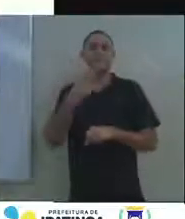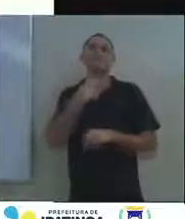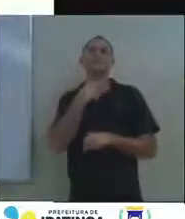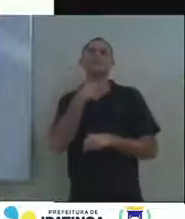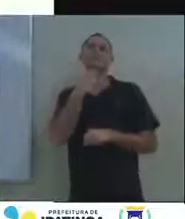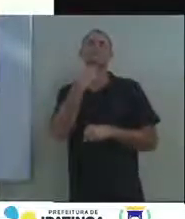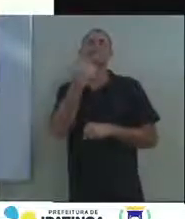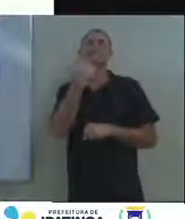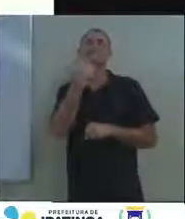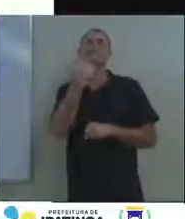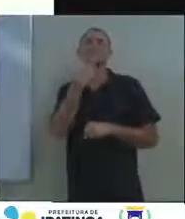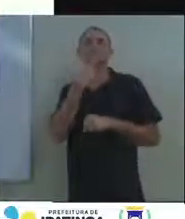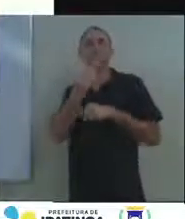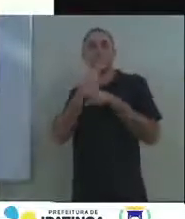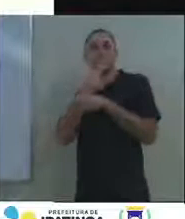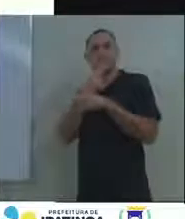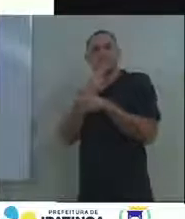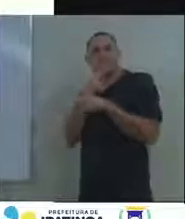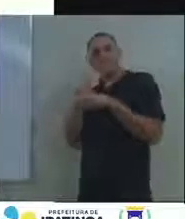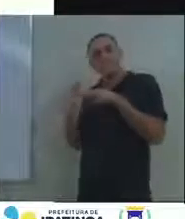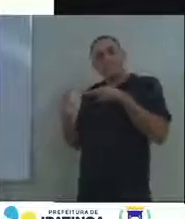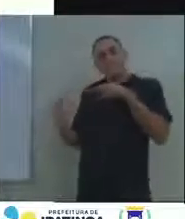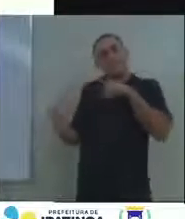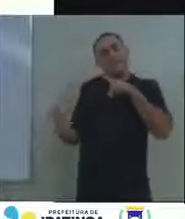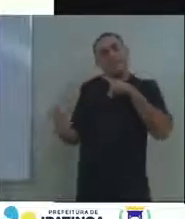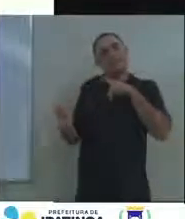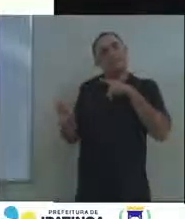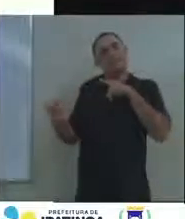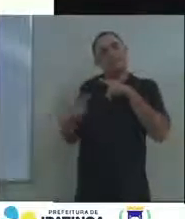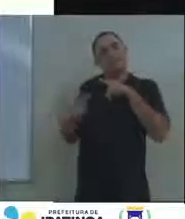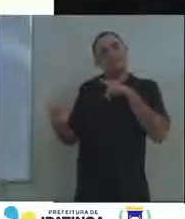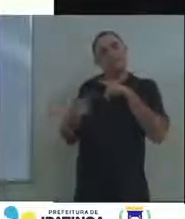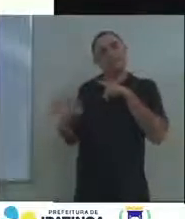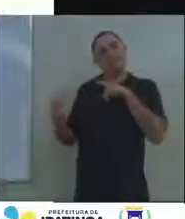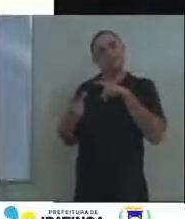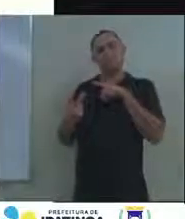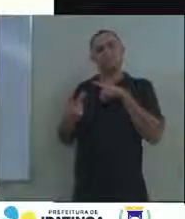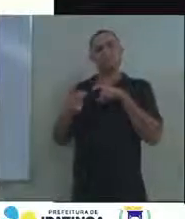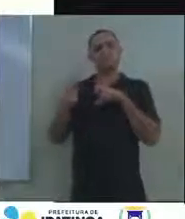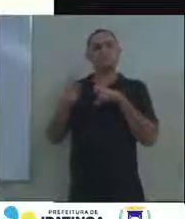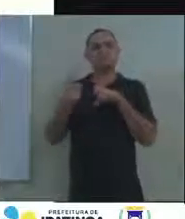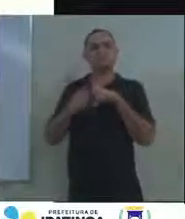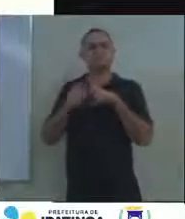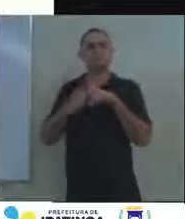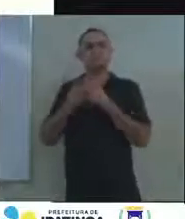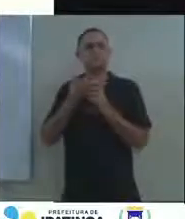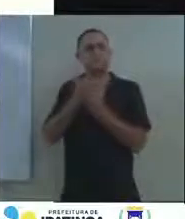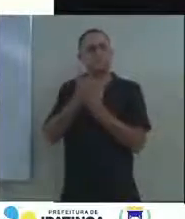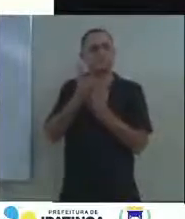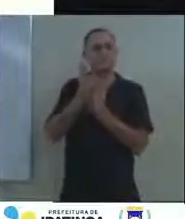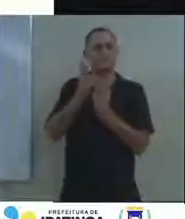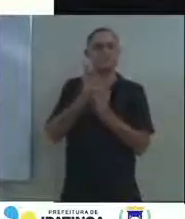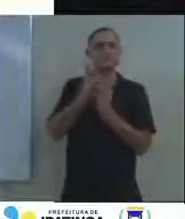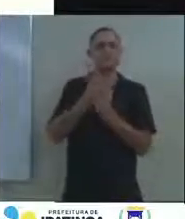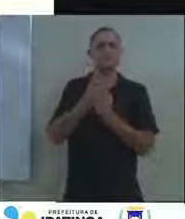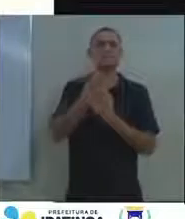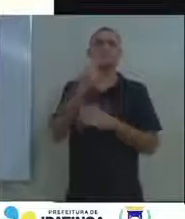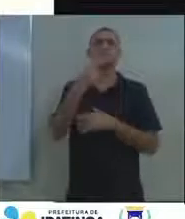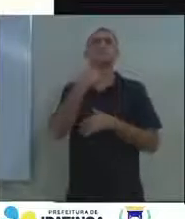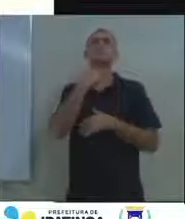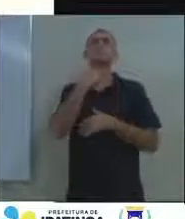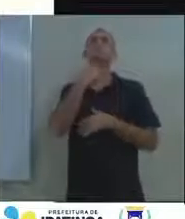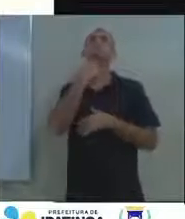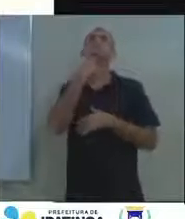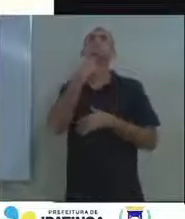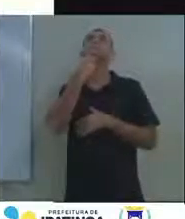do seu colega. Então, é importante a gente ter uma consulta periódica com o otorrino, com o fonoaudiólogo, não